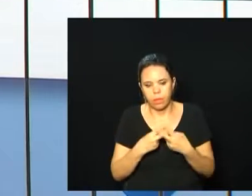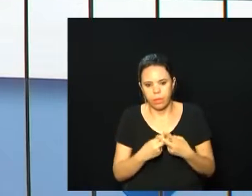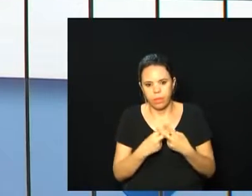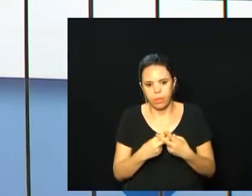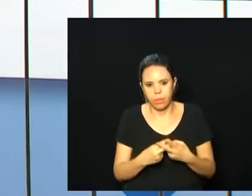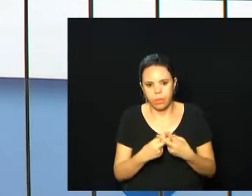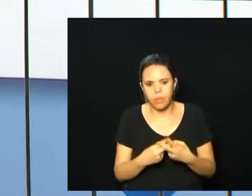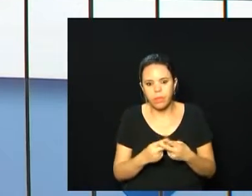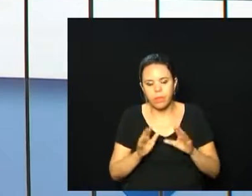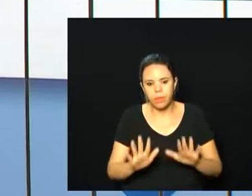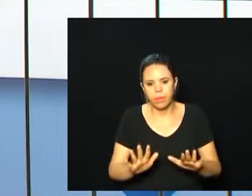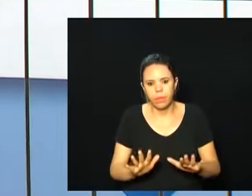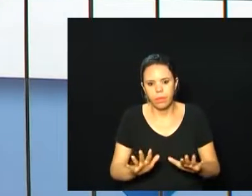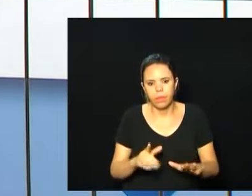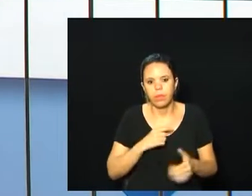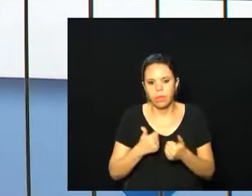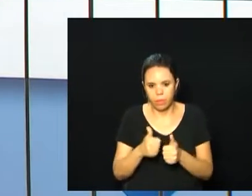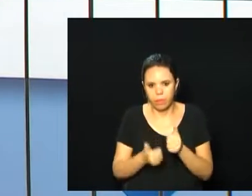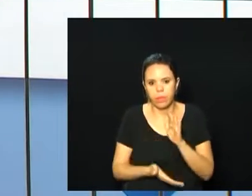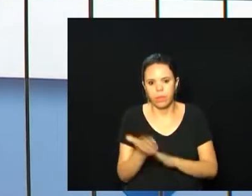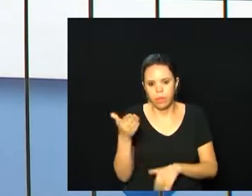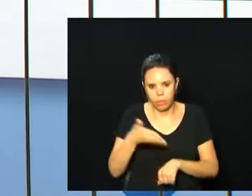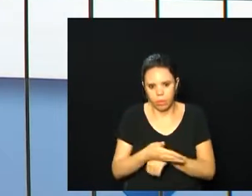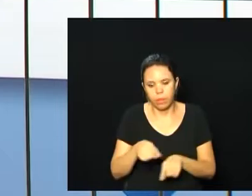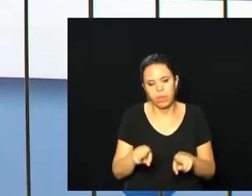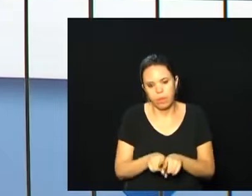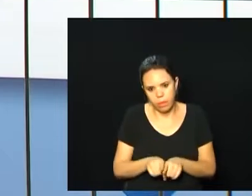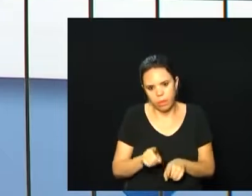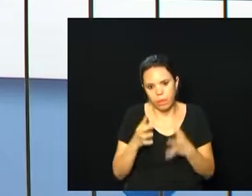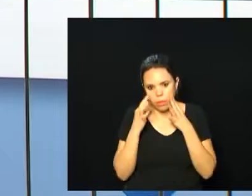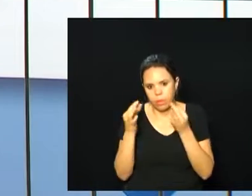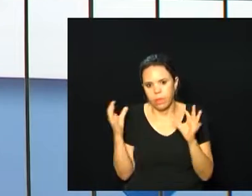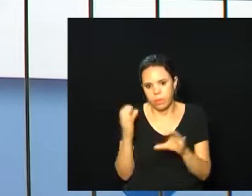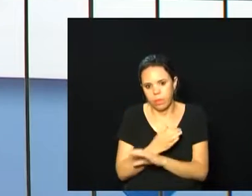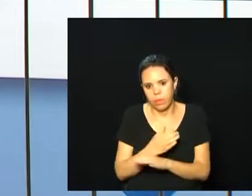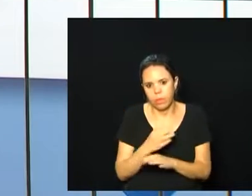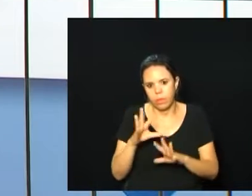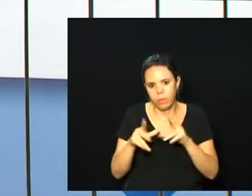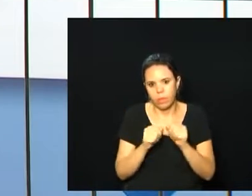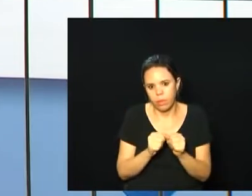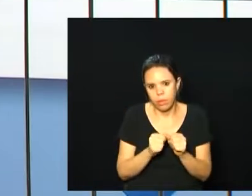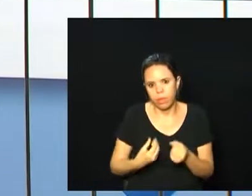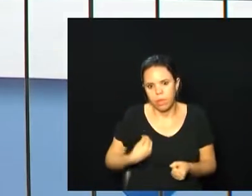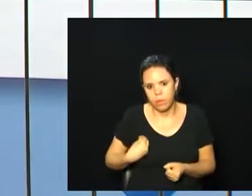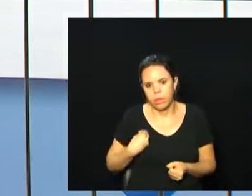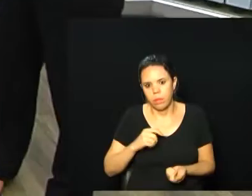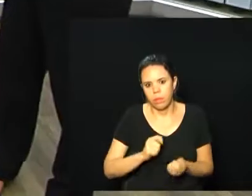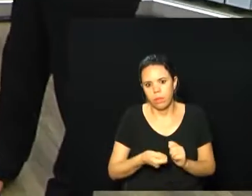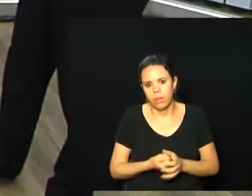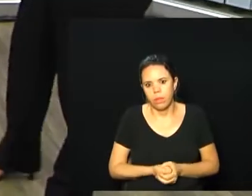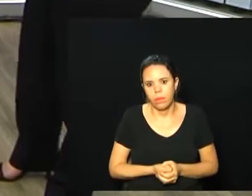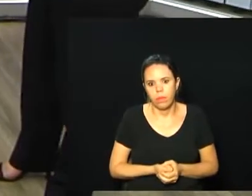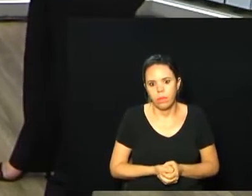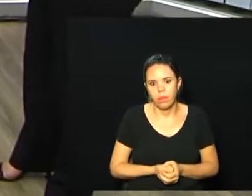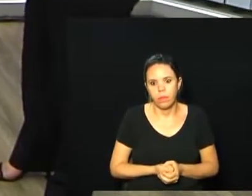paciência, apesar de ser um trânsito, tem ônibus que passa por ali, então atenção total até que todo mundo esteja adaptado. E